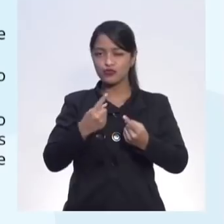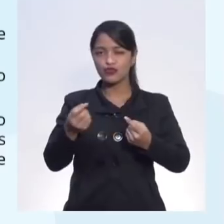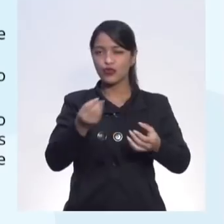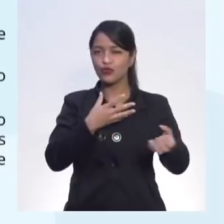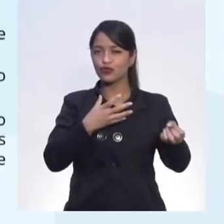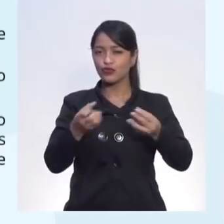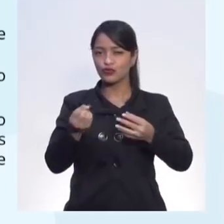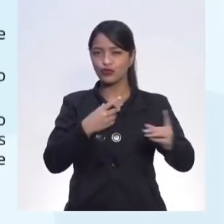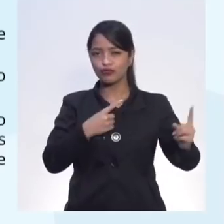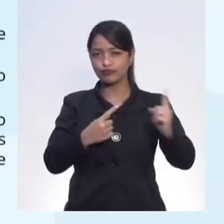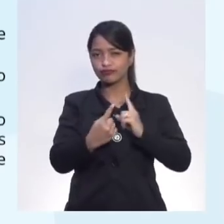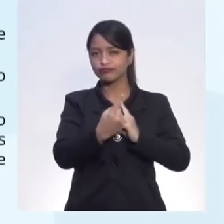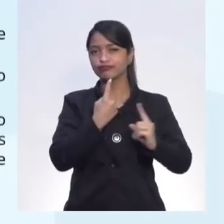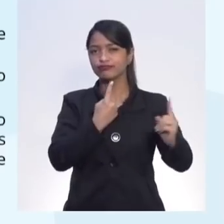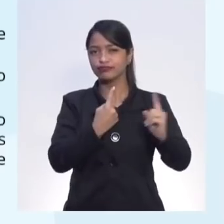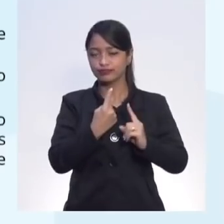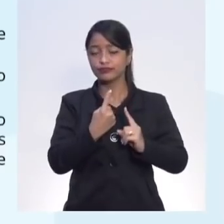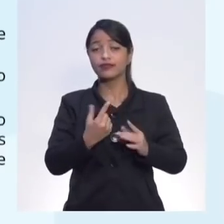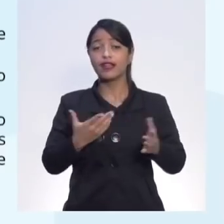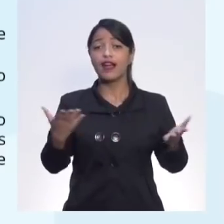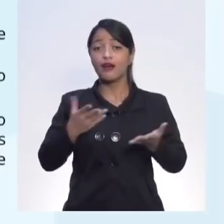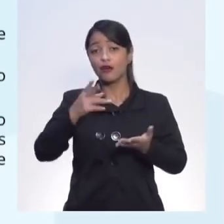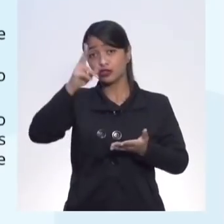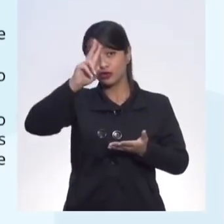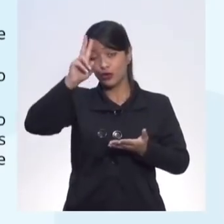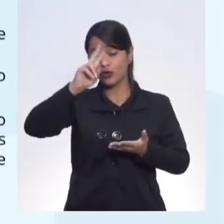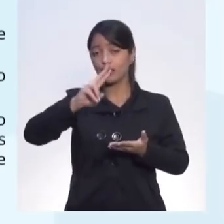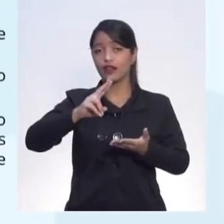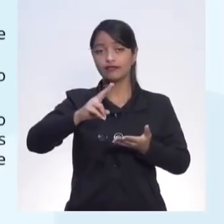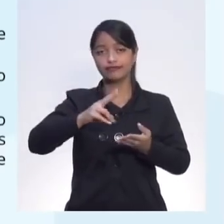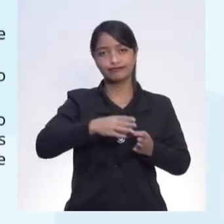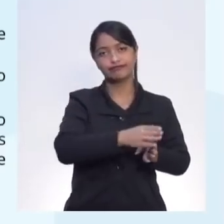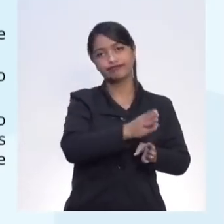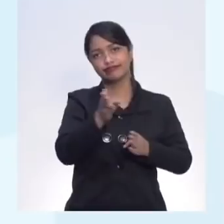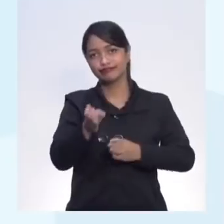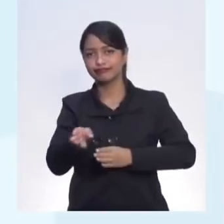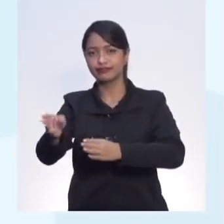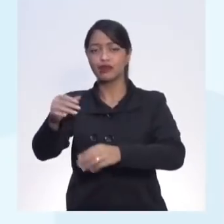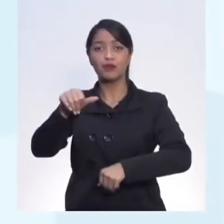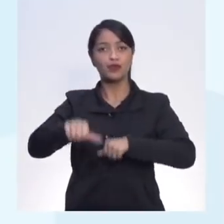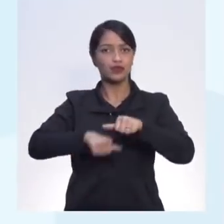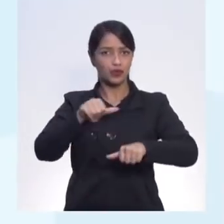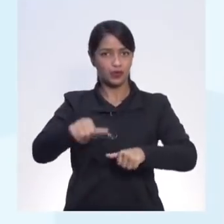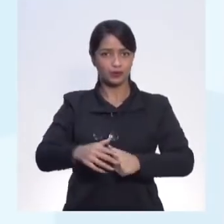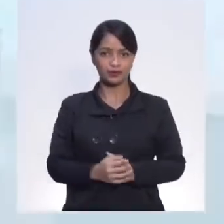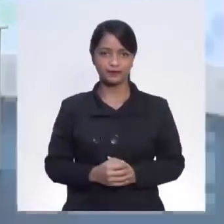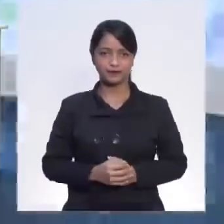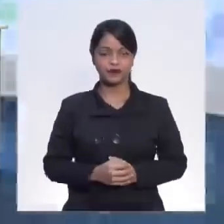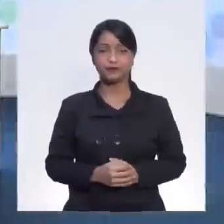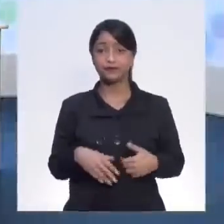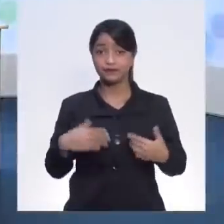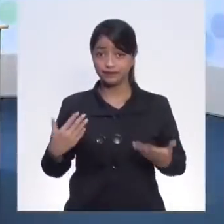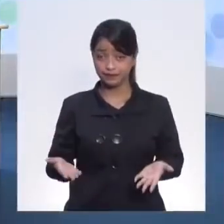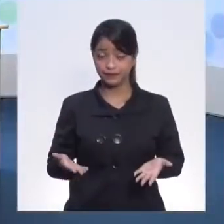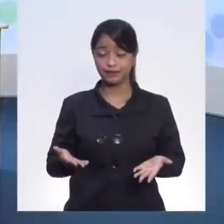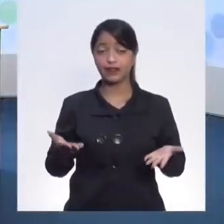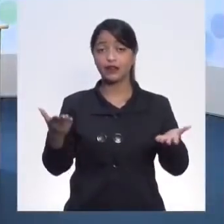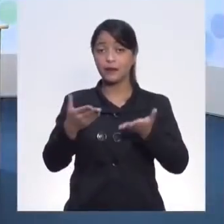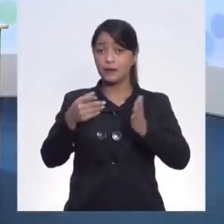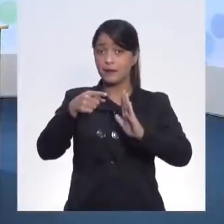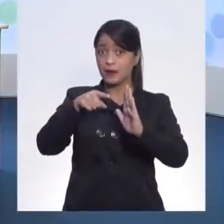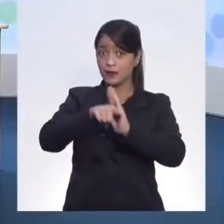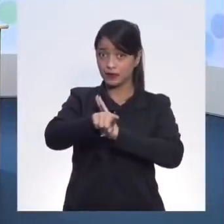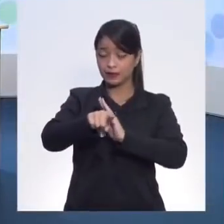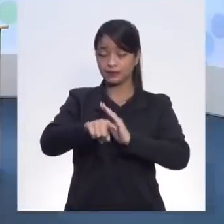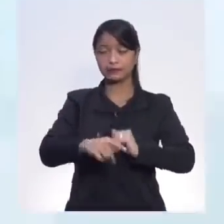Andréia? E aí vai ter um rumo diferente essa história. Então vamos lá, meus amores. Bora lá. Responde aí no chat para